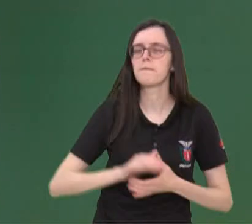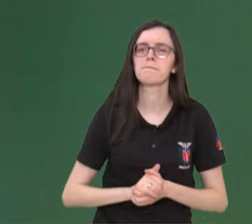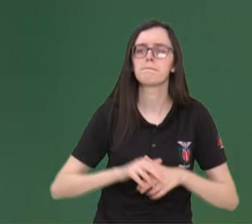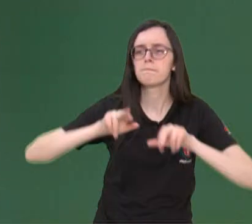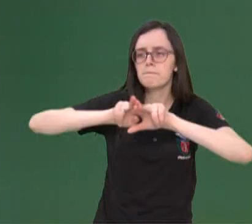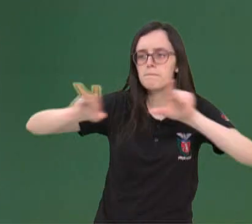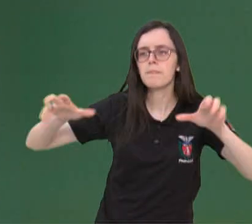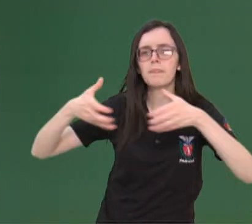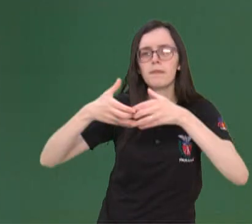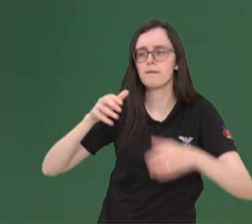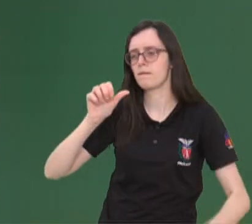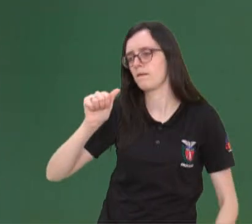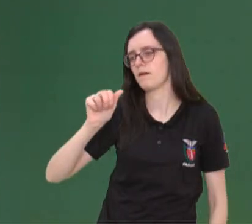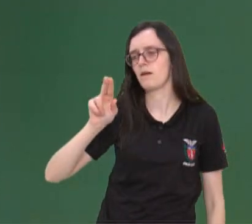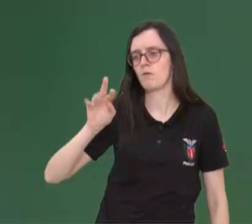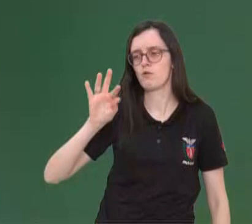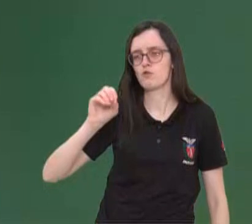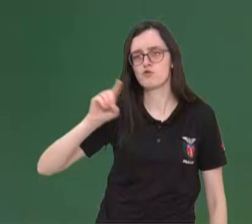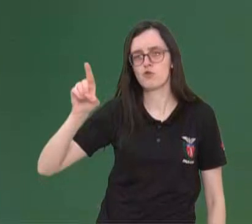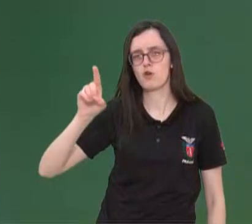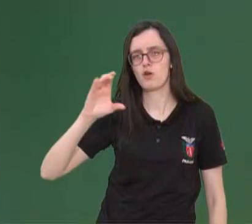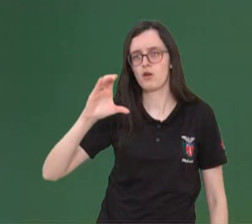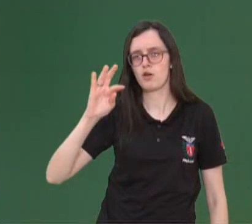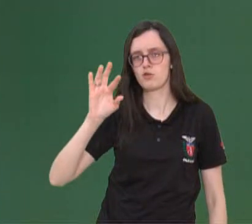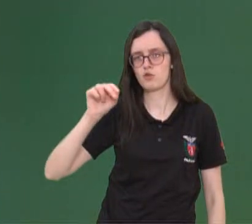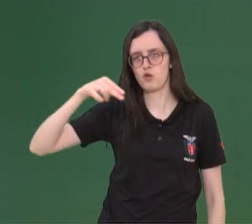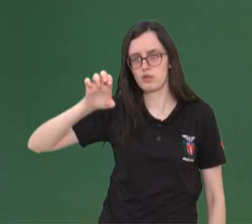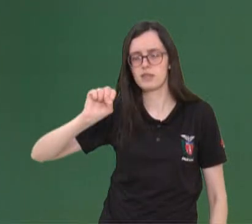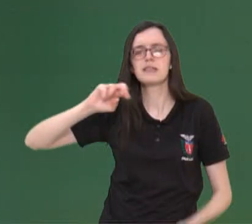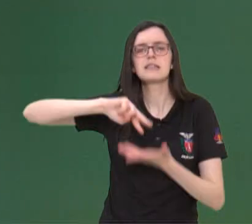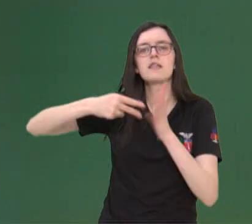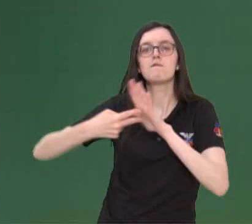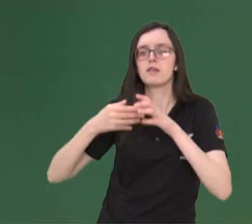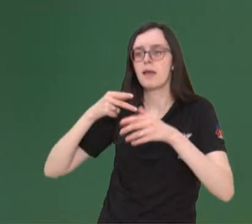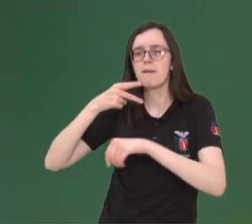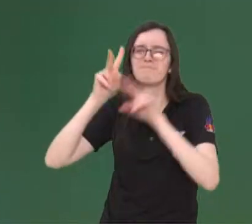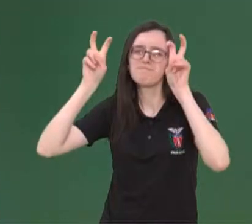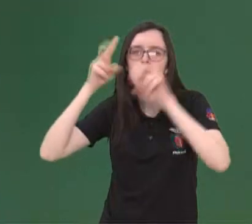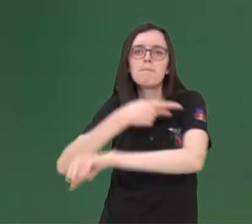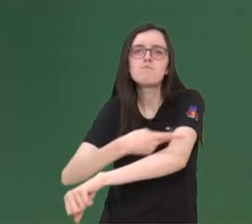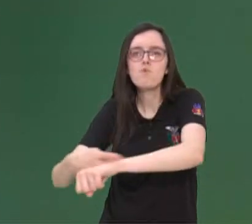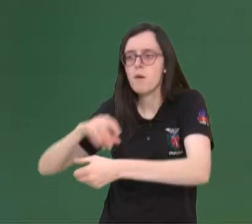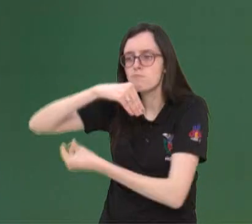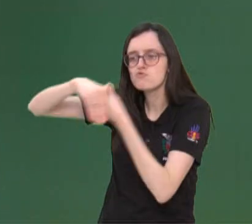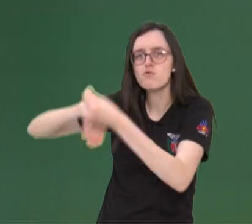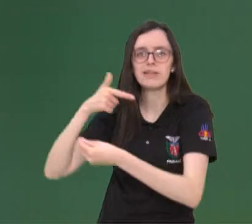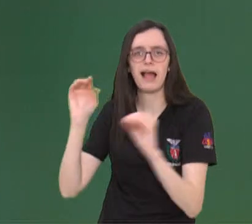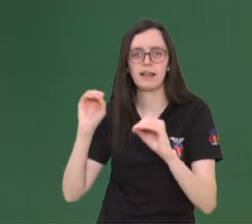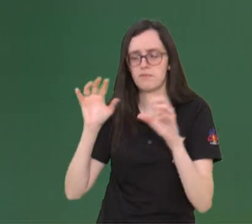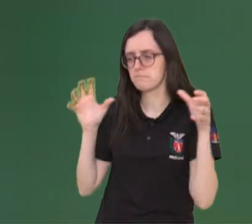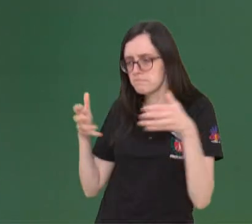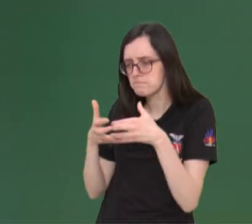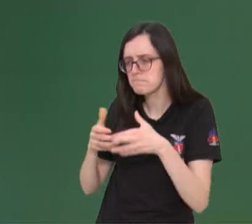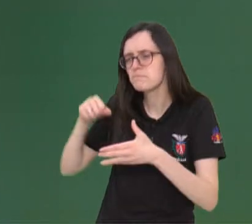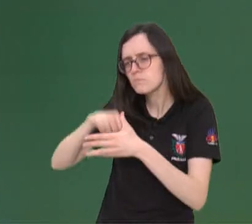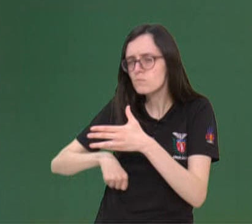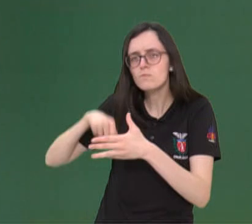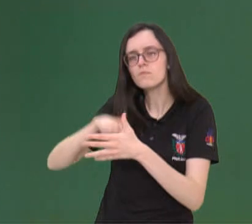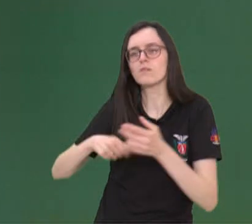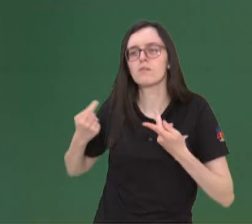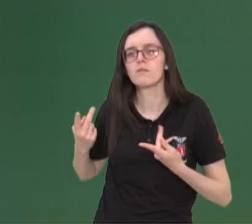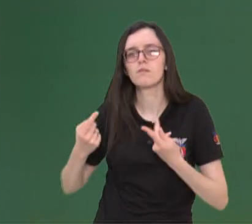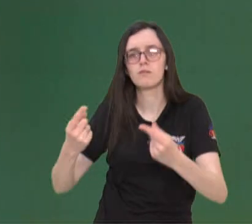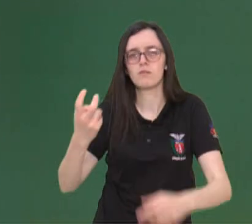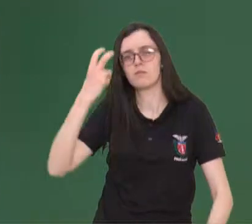grupos autóctones, ou seja, grupos que não há mistura de raças dentro do continente africano, lutam para manter a